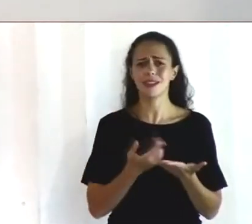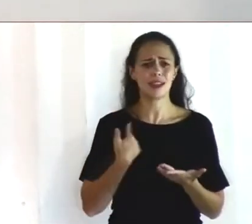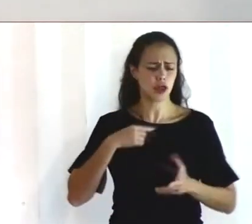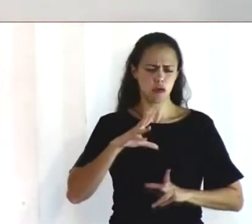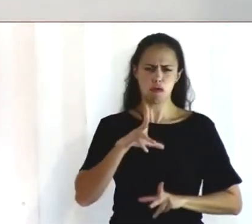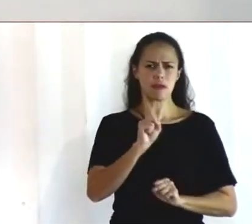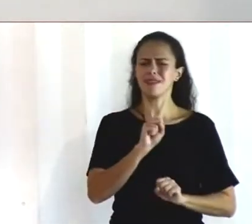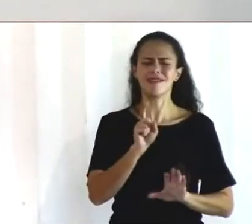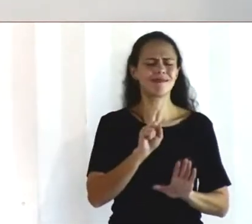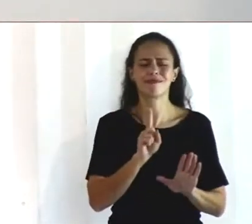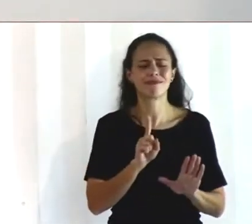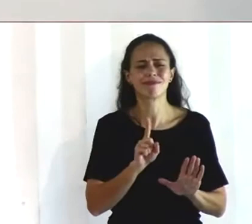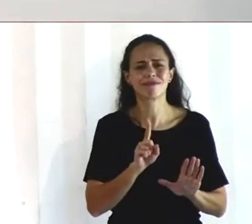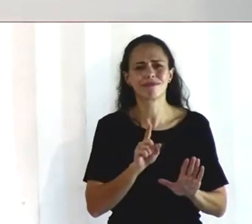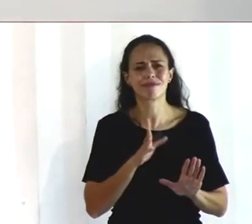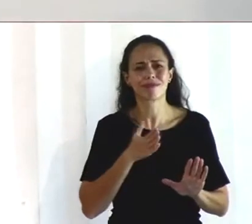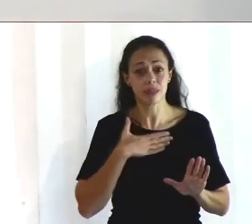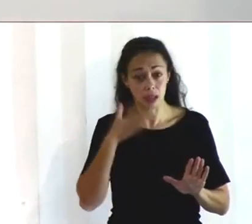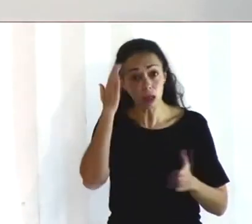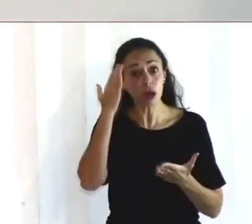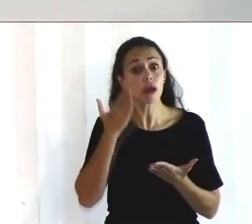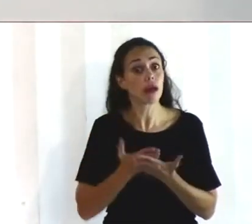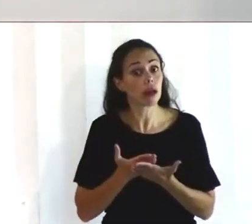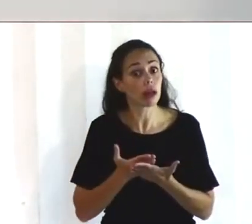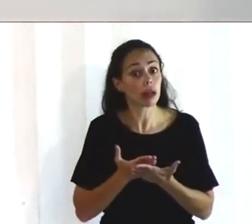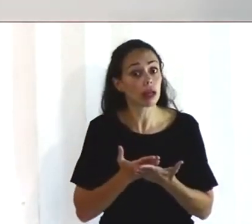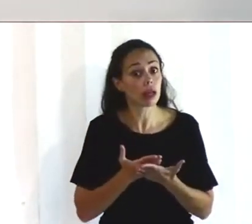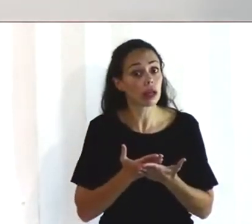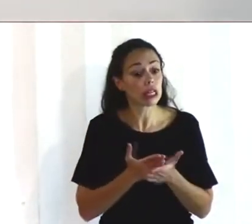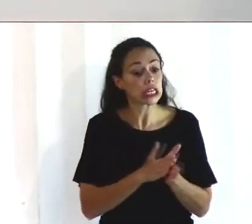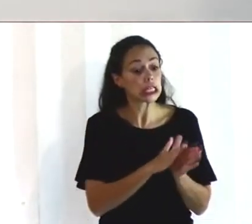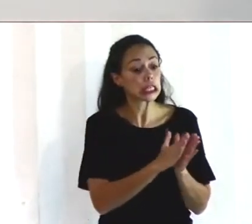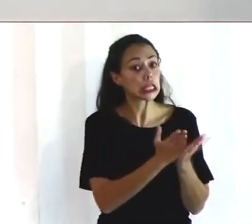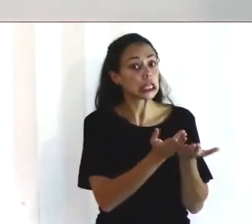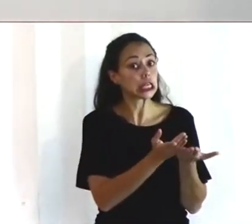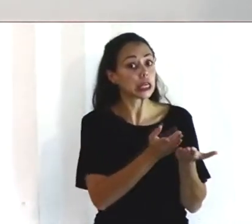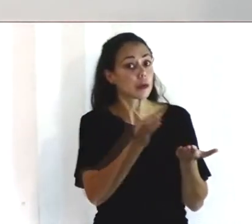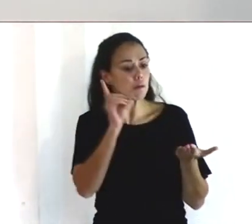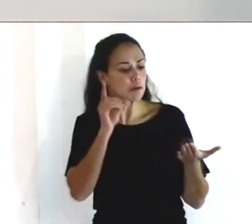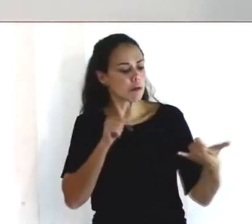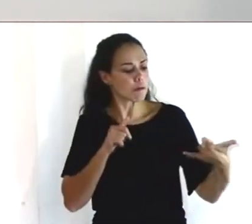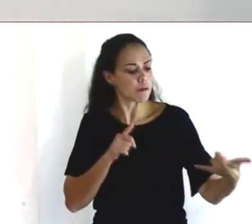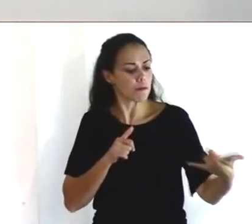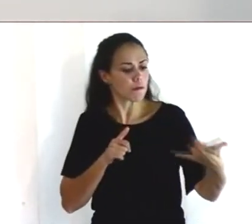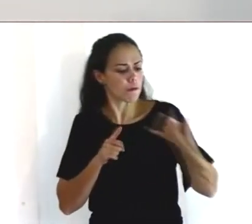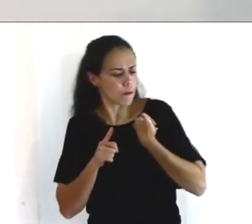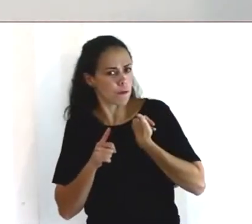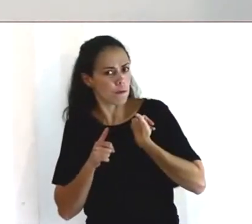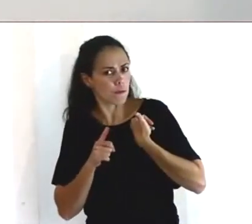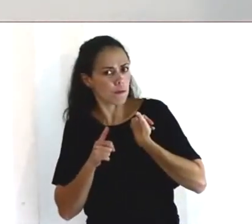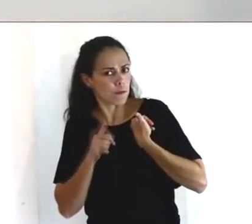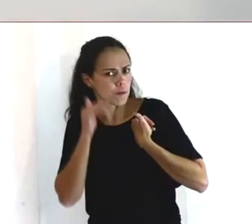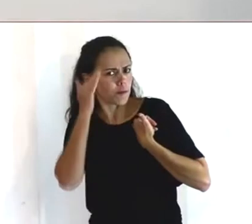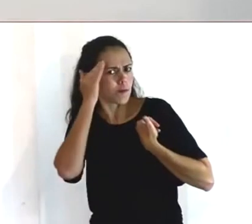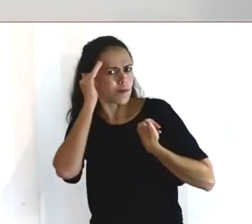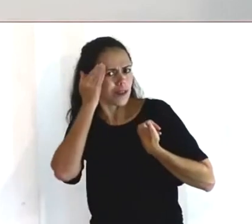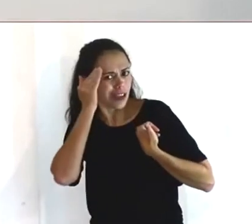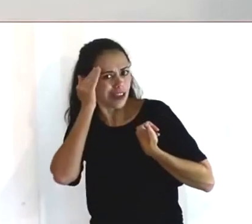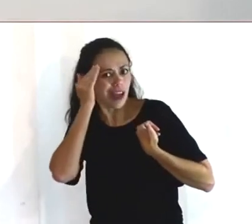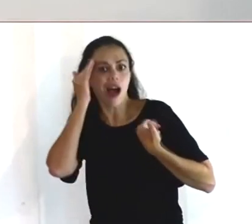Creio noutra coisa. Creio que a palavra aberta, lida, aplicada, entendida,